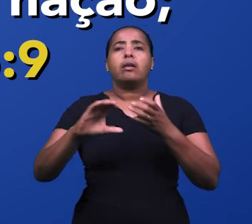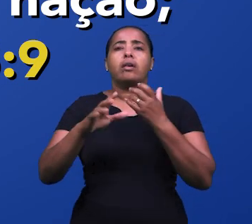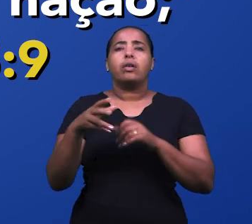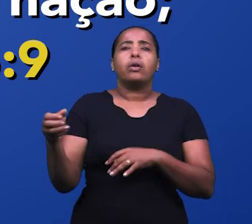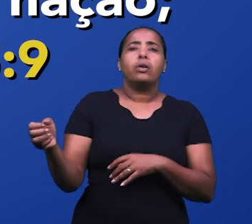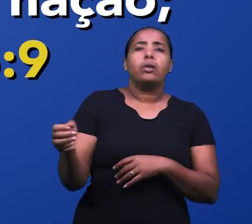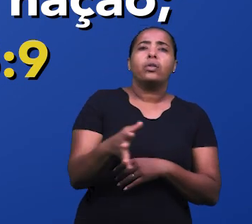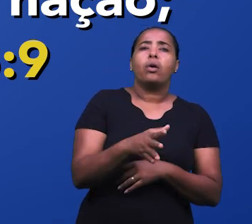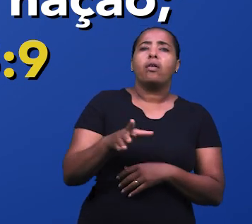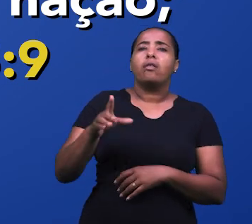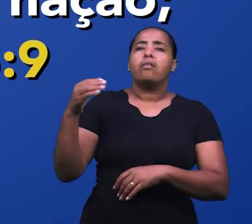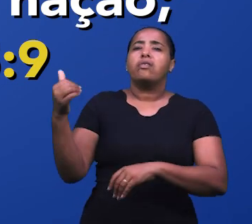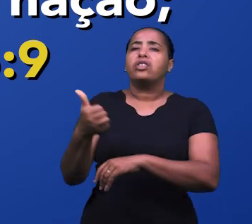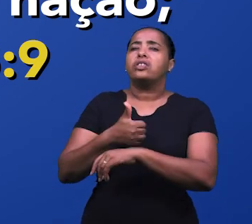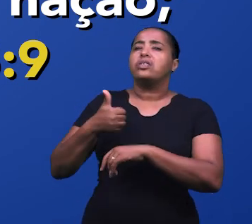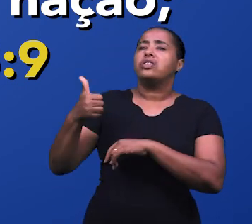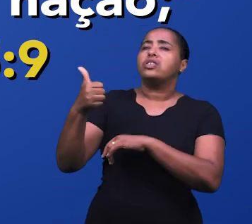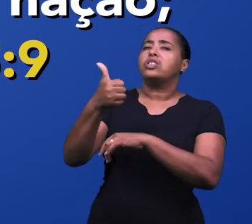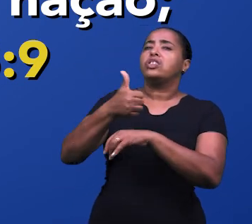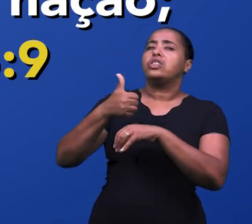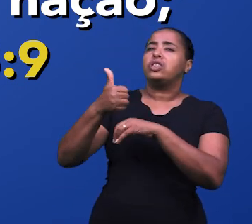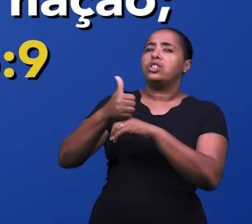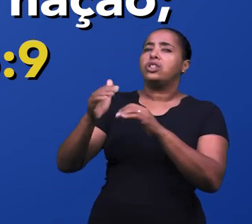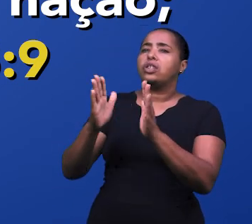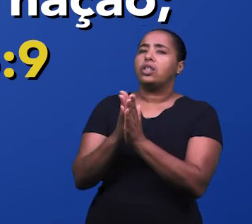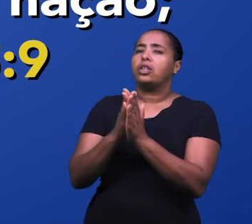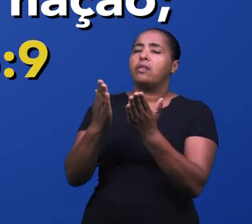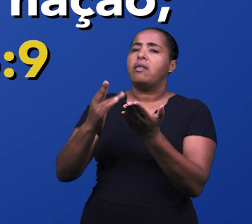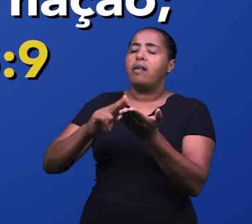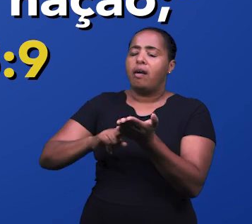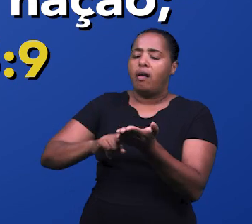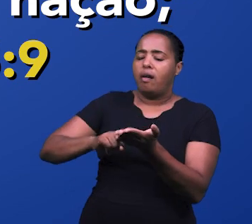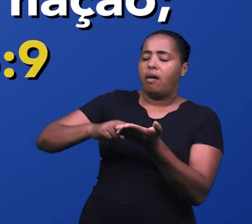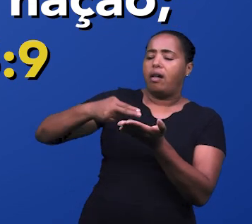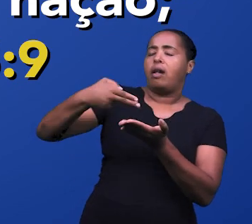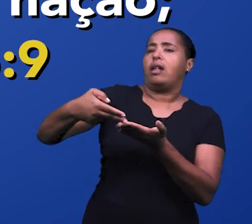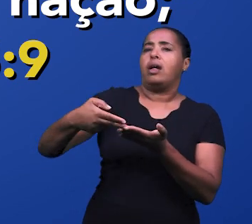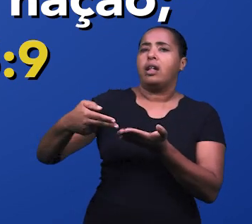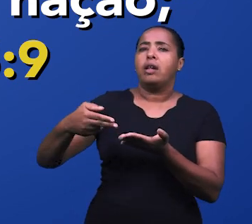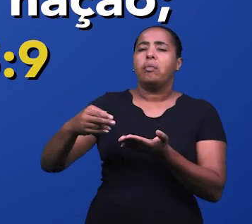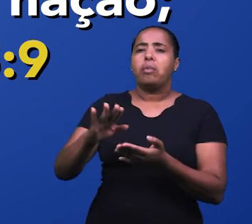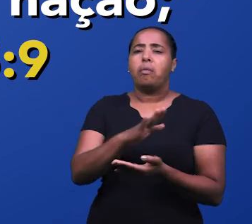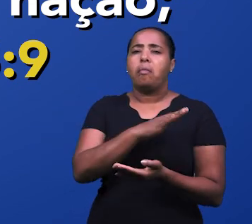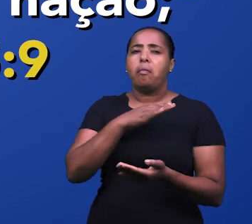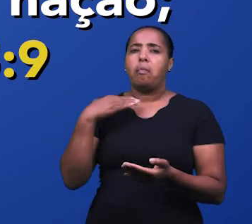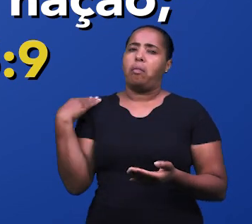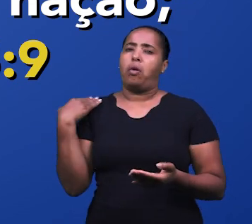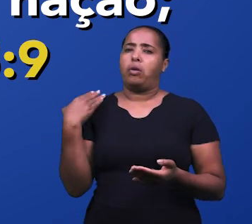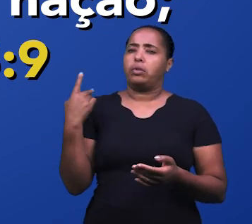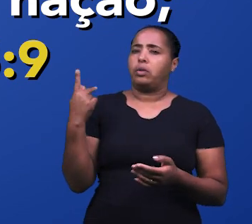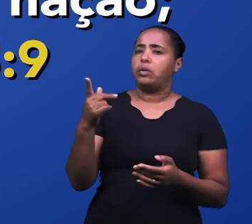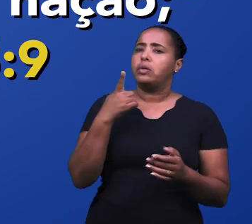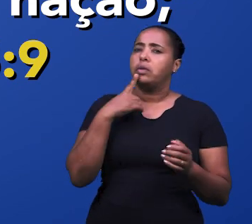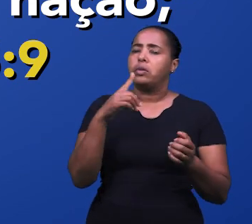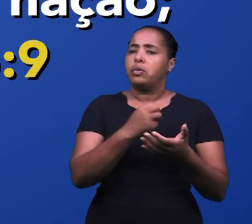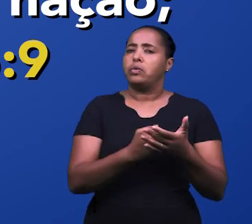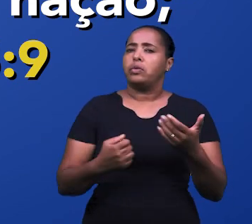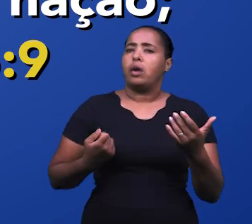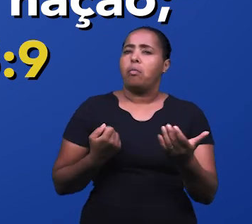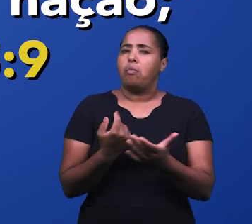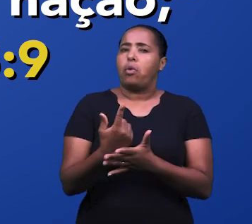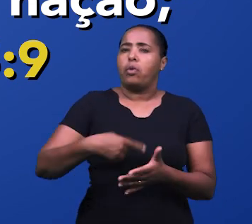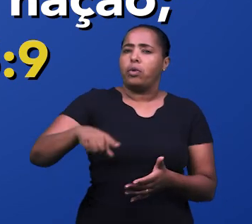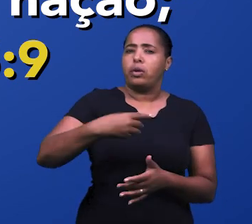dizendo: digno és de tomar o livro e de abrir os selos, porque foste morto e com teu sangue nos compraste